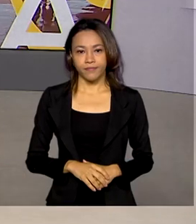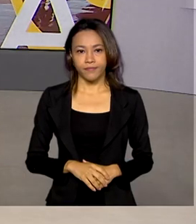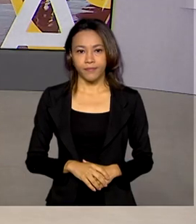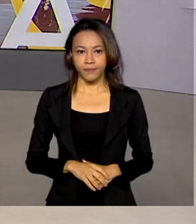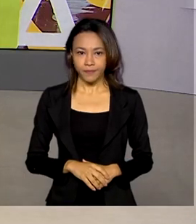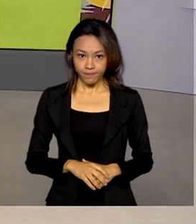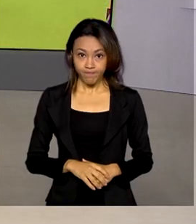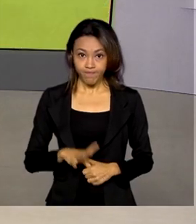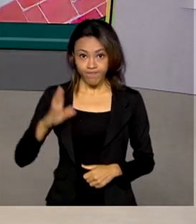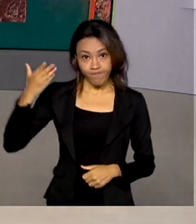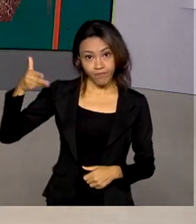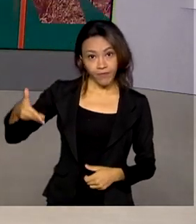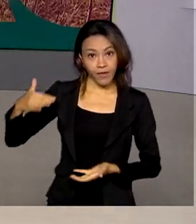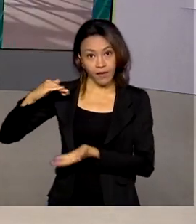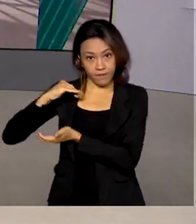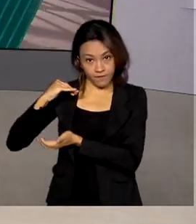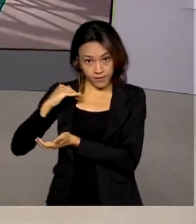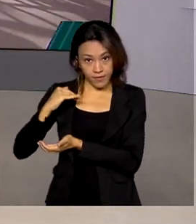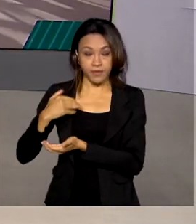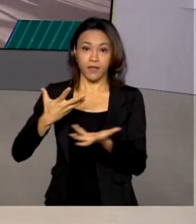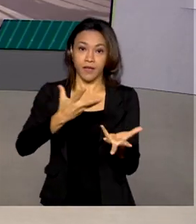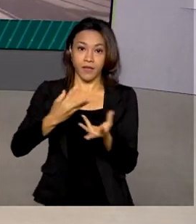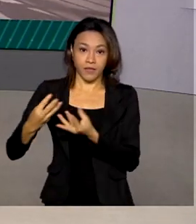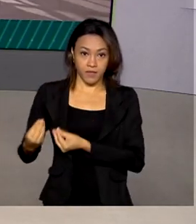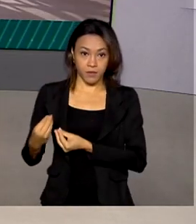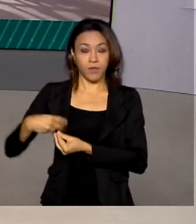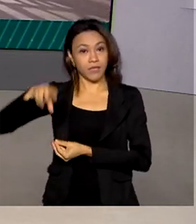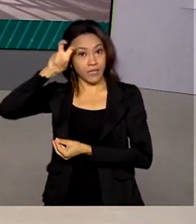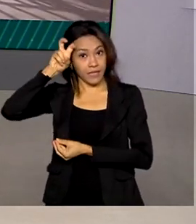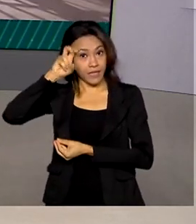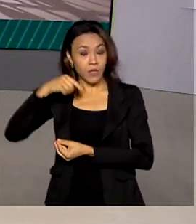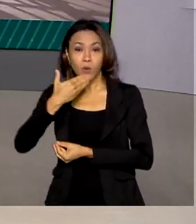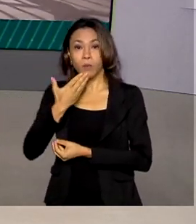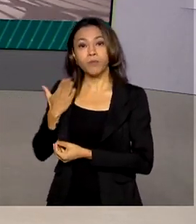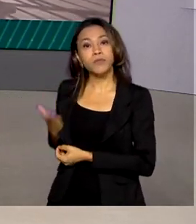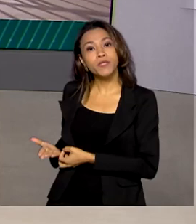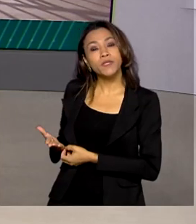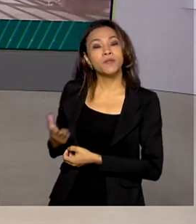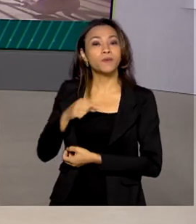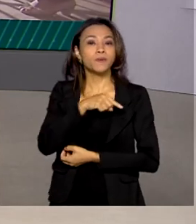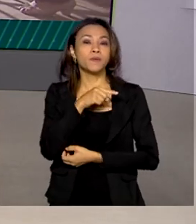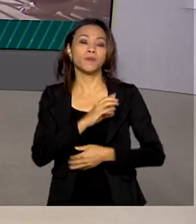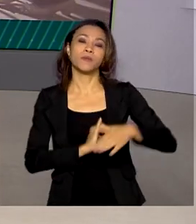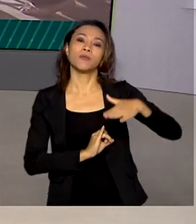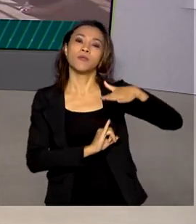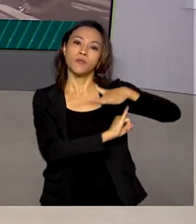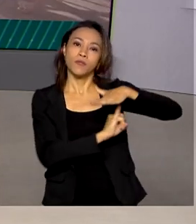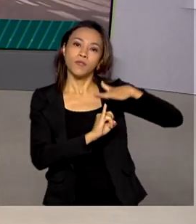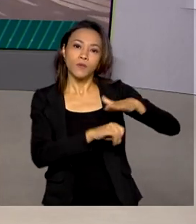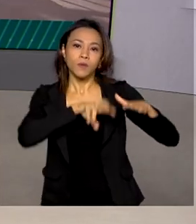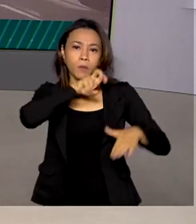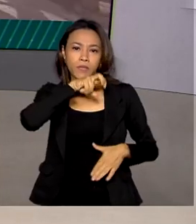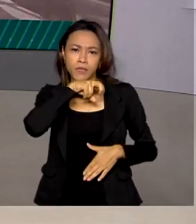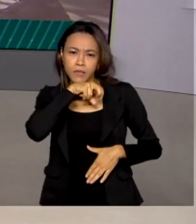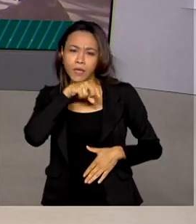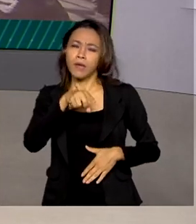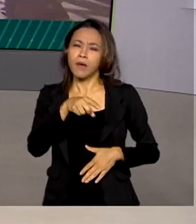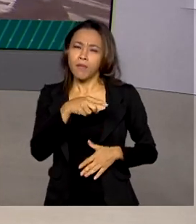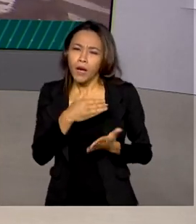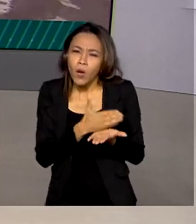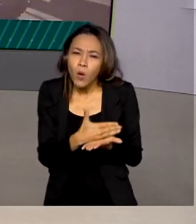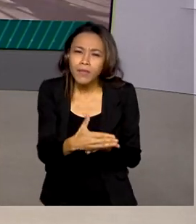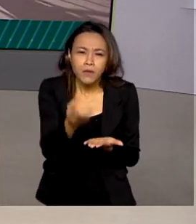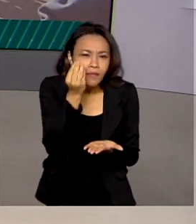me avisa recebeu nesta quinta-feira o pedido do Butantã para o início de testes clínicos com soro que o